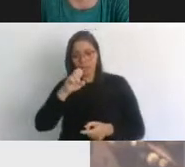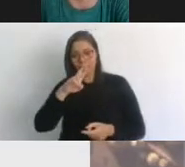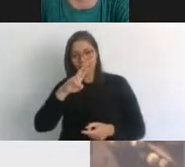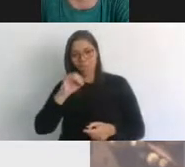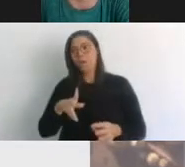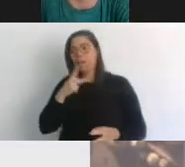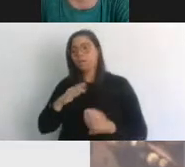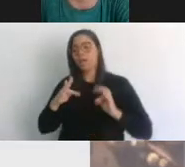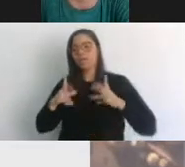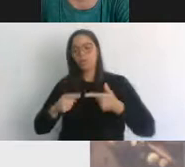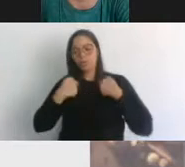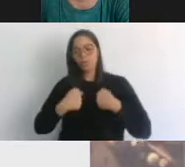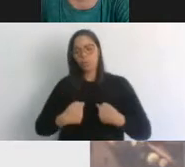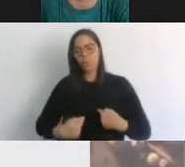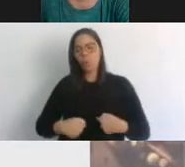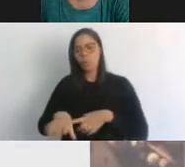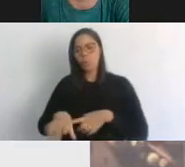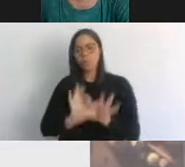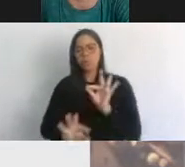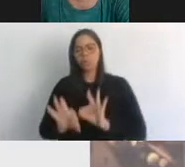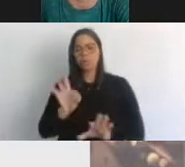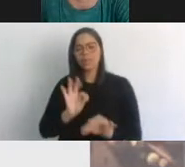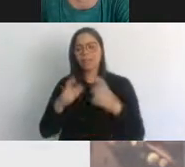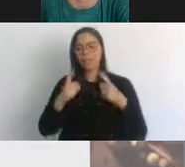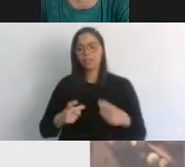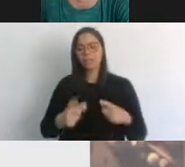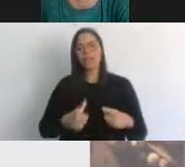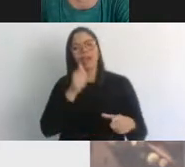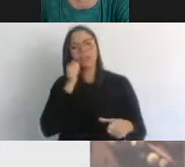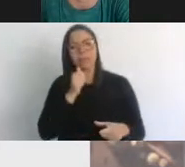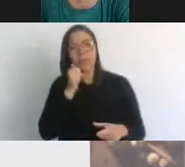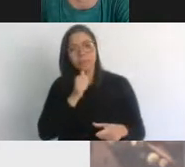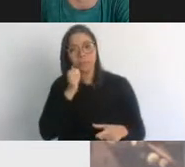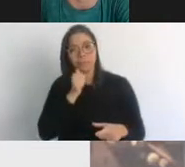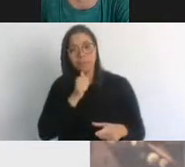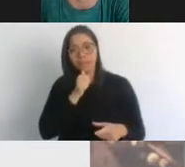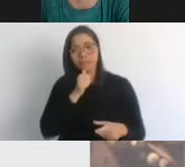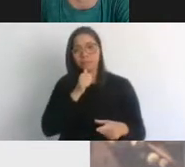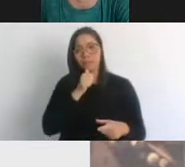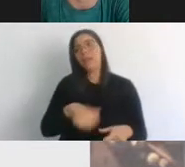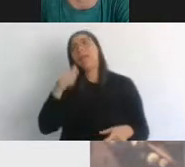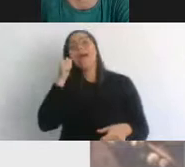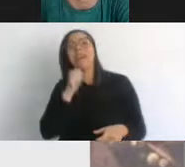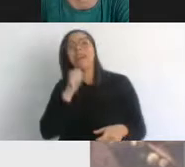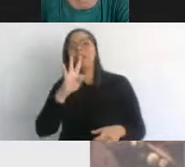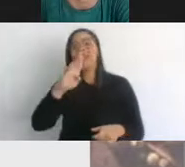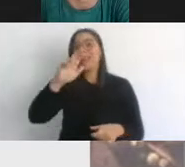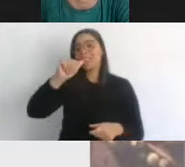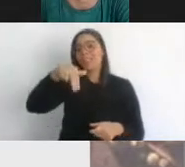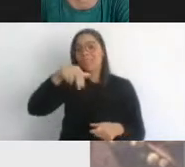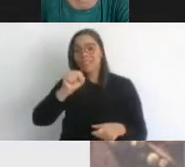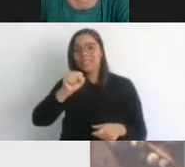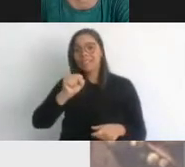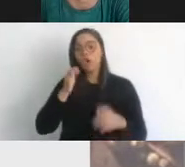que buscava esse lugar do feminino para mulher trans a gente não pode mais falar que existe